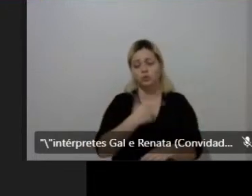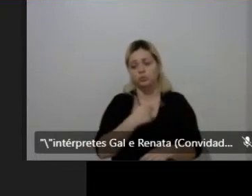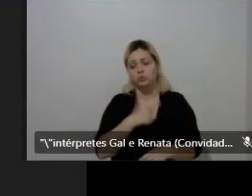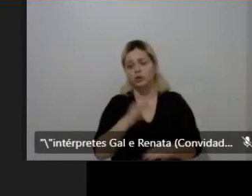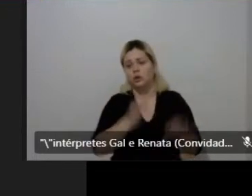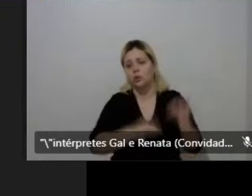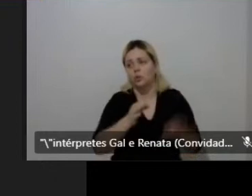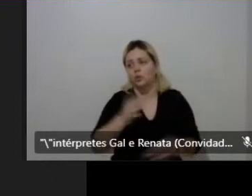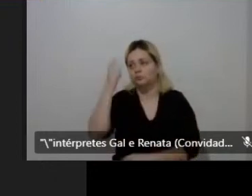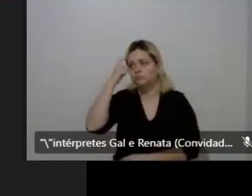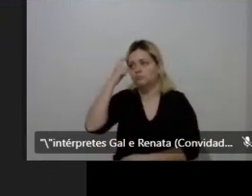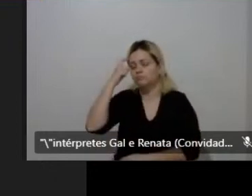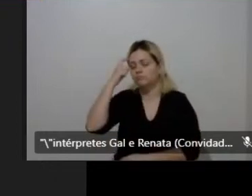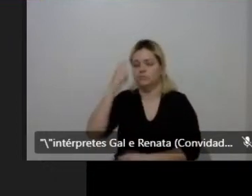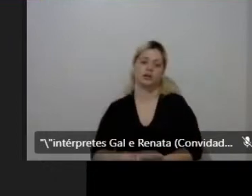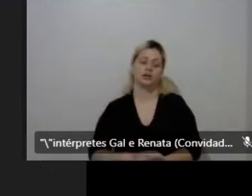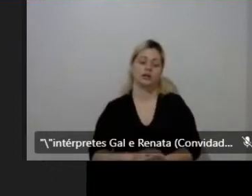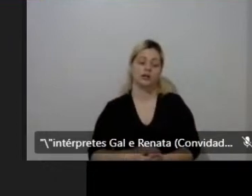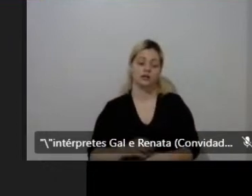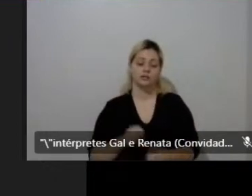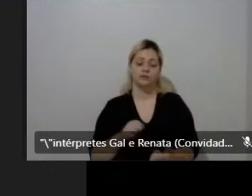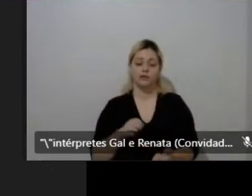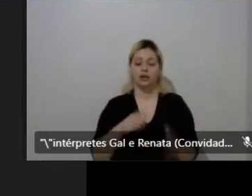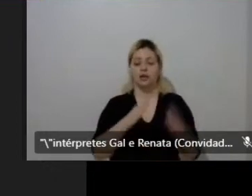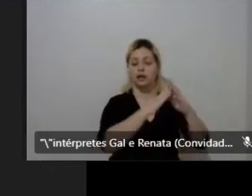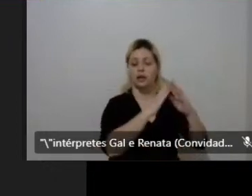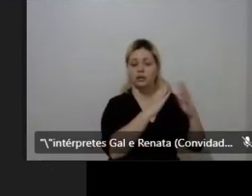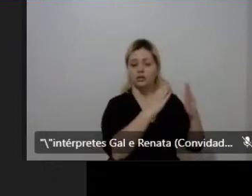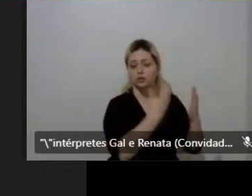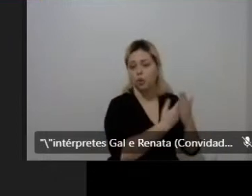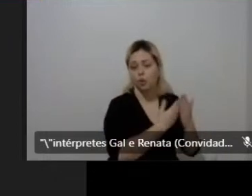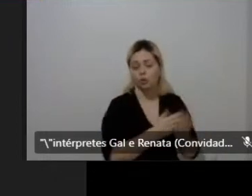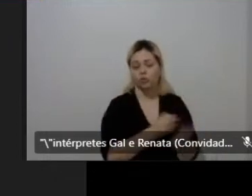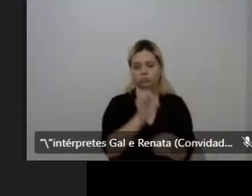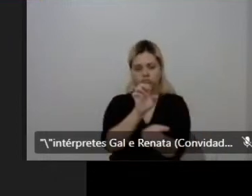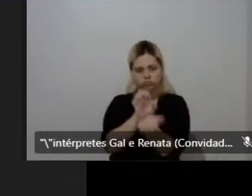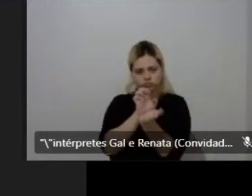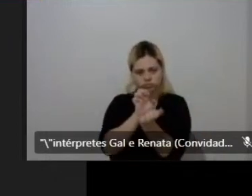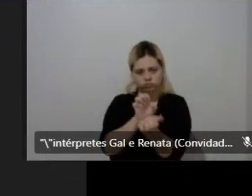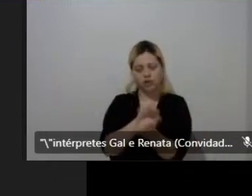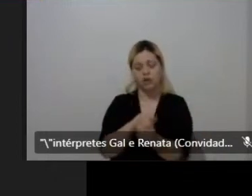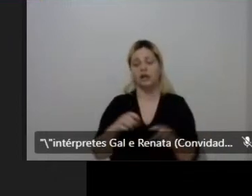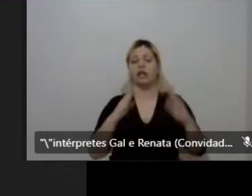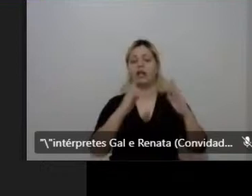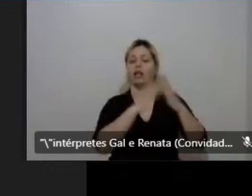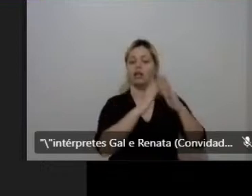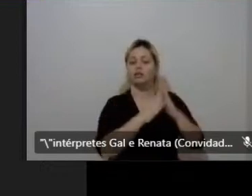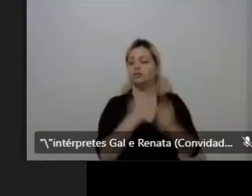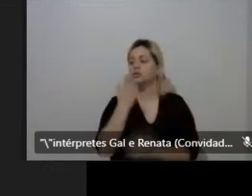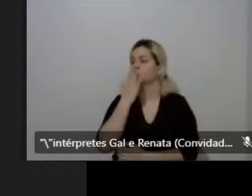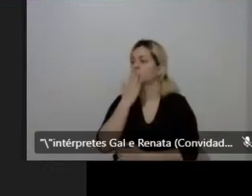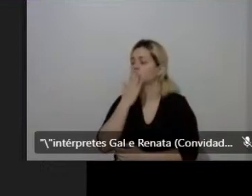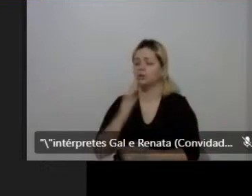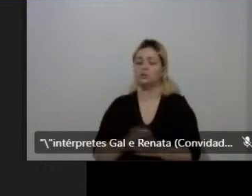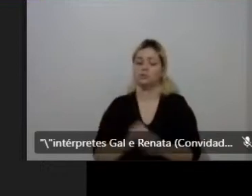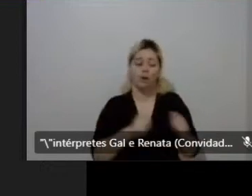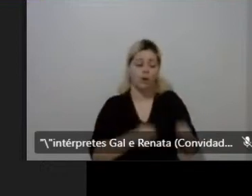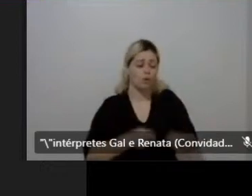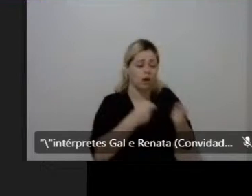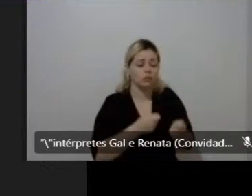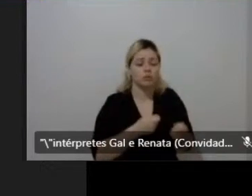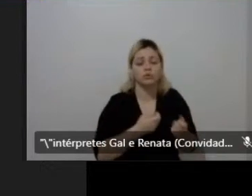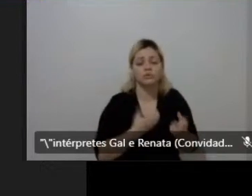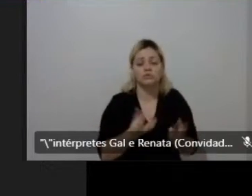diferenciada, né? A escola quilombola, a escola indígena. Aqui, nesse momento, a gente está numa luta muito grande no Quilombo da